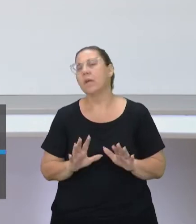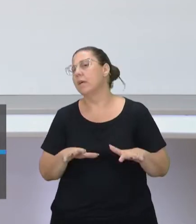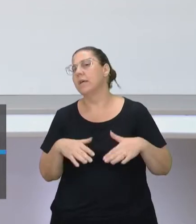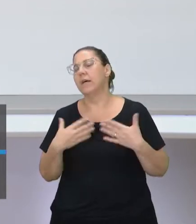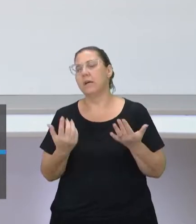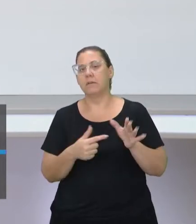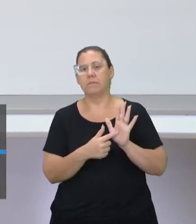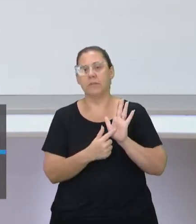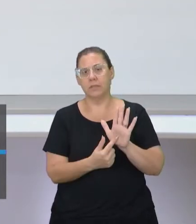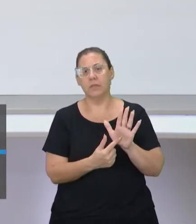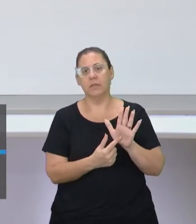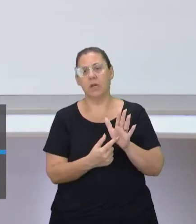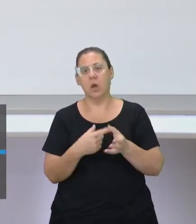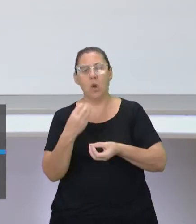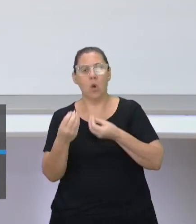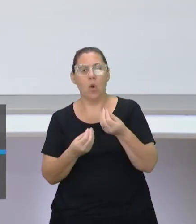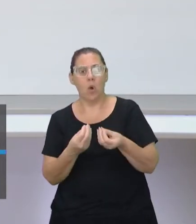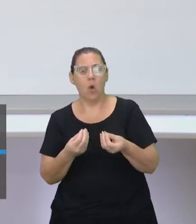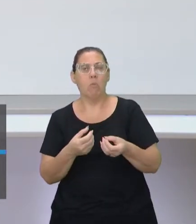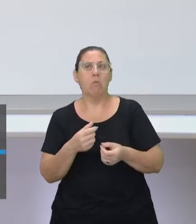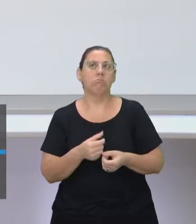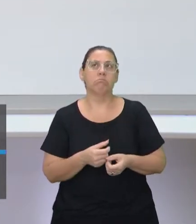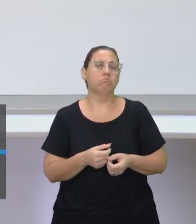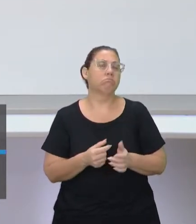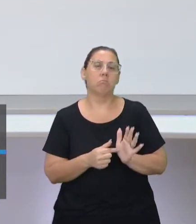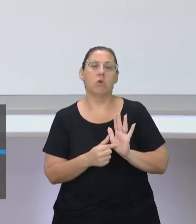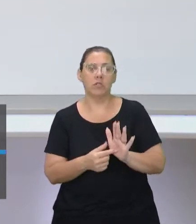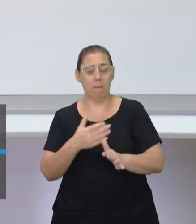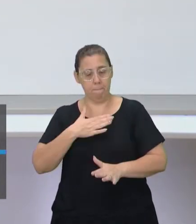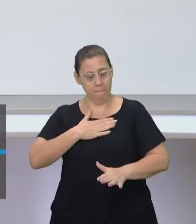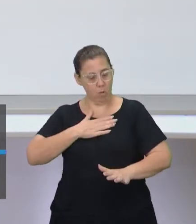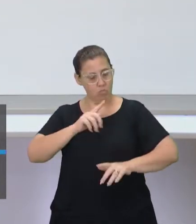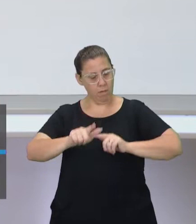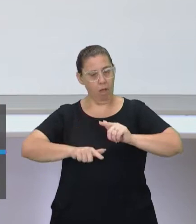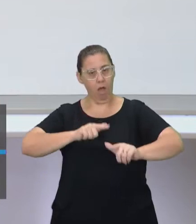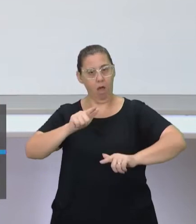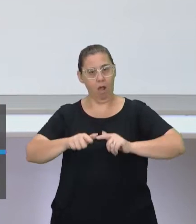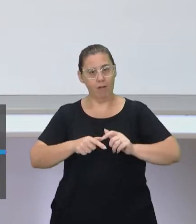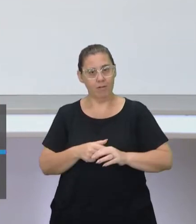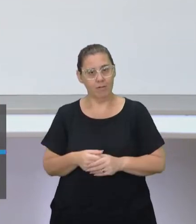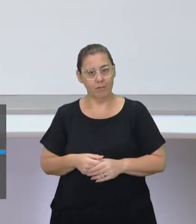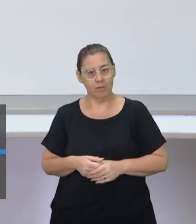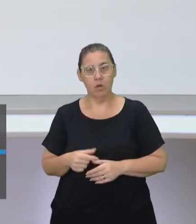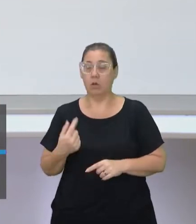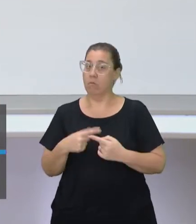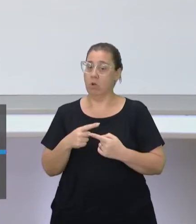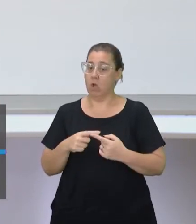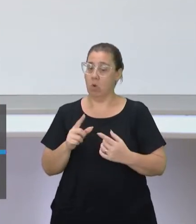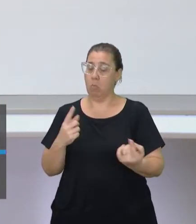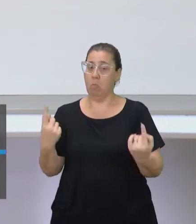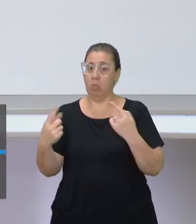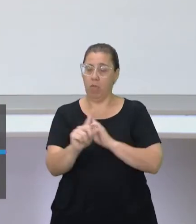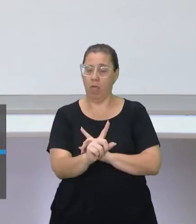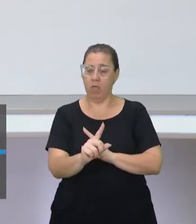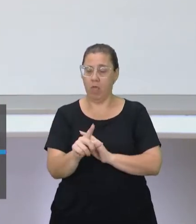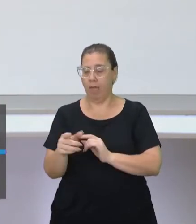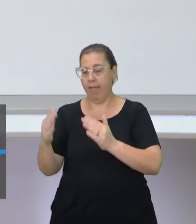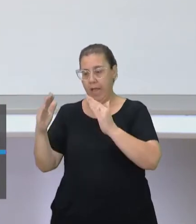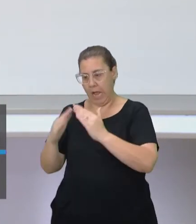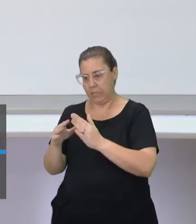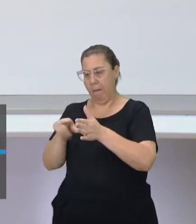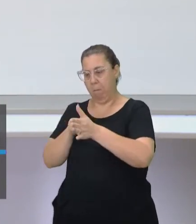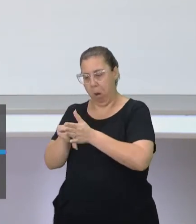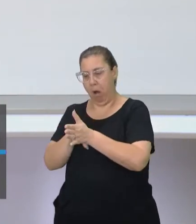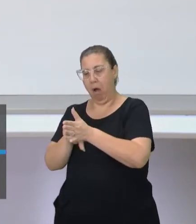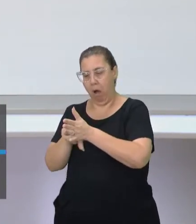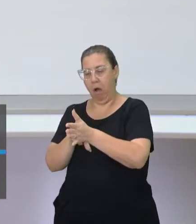a apresentação, né? Como que eu posso apresentar o meu trabalho? Porque eu fiz sala de aula invertida, eu pesquisei em casa o que